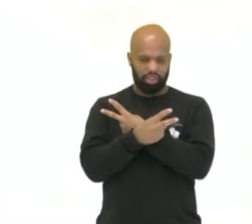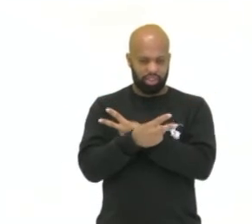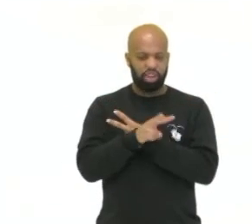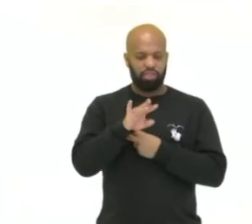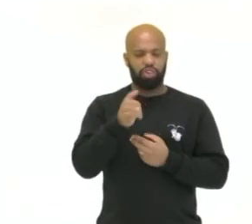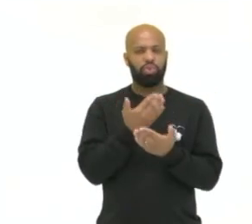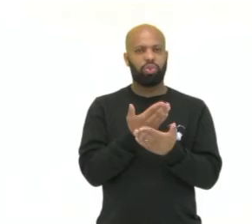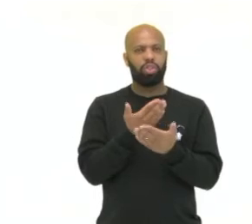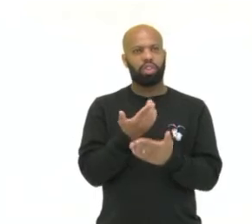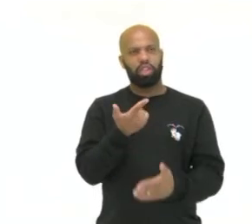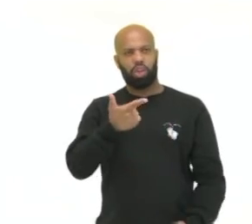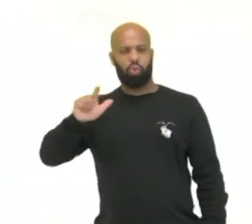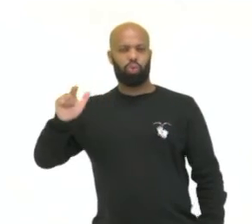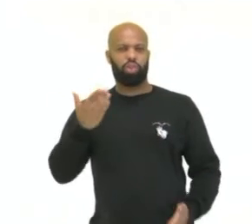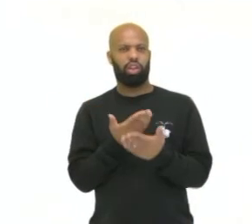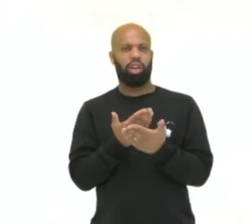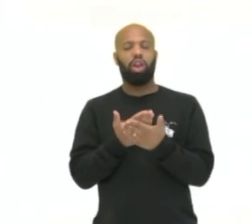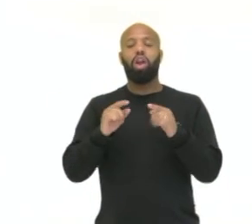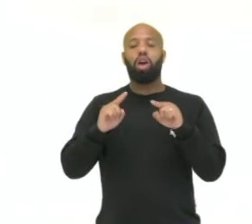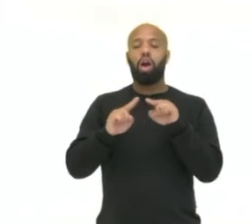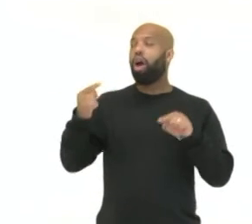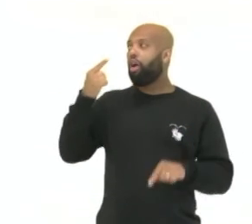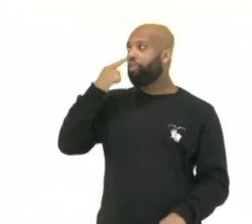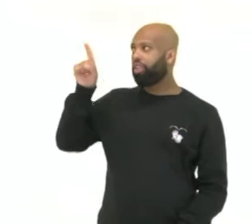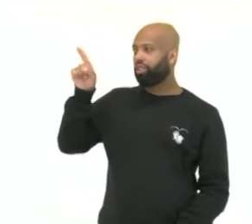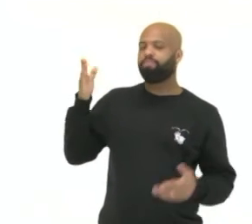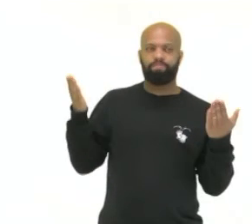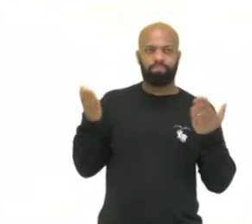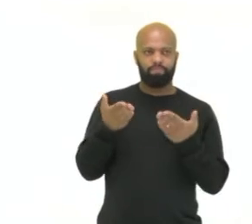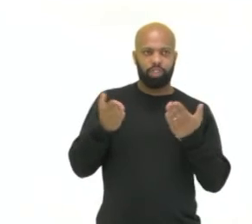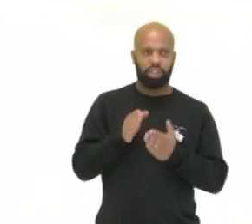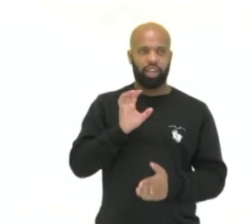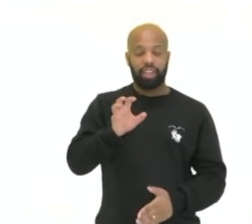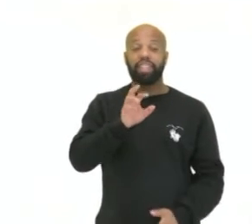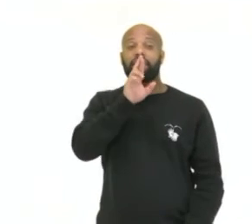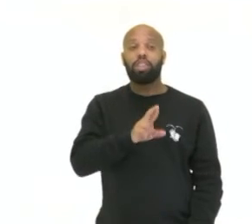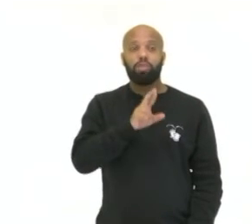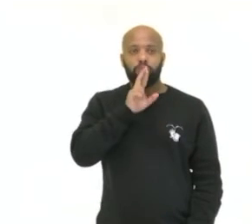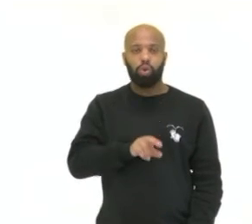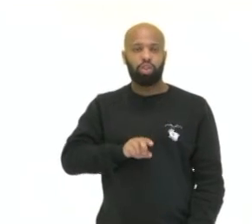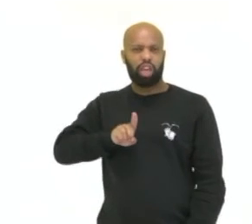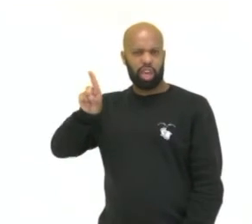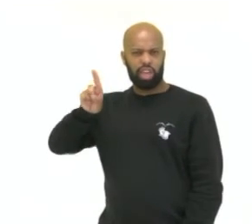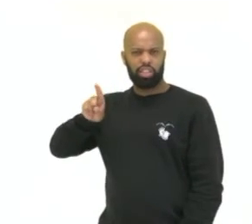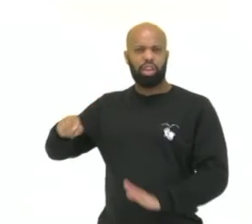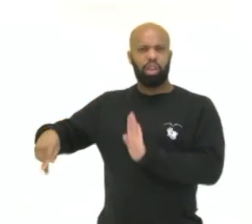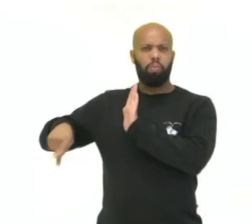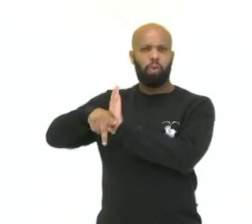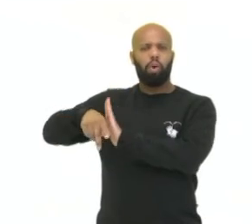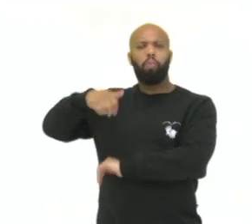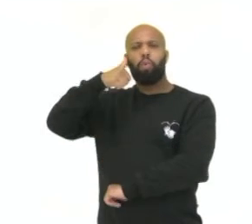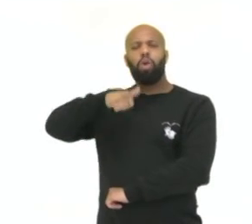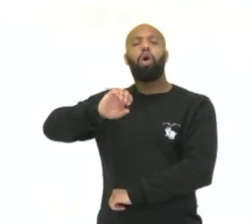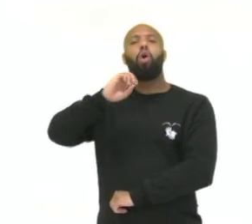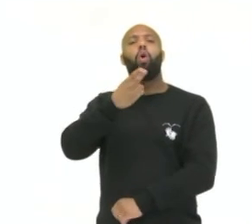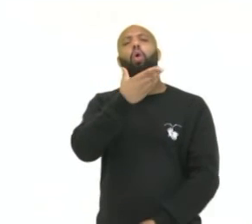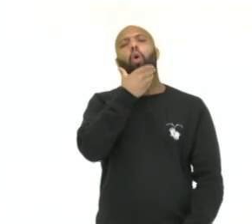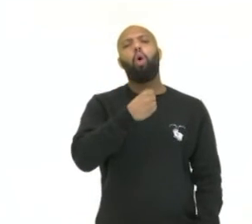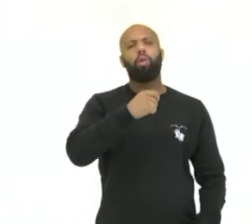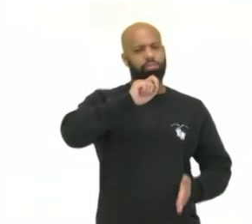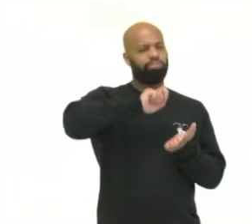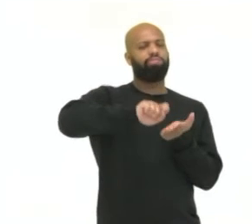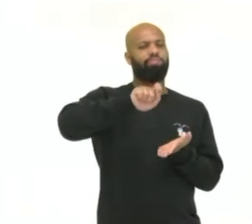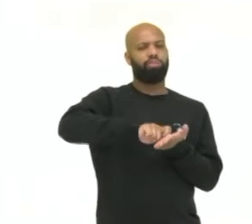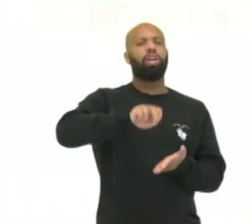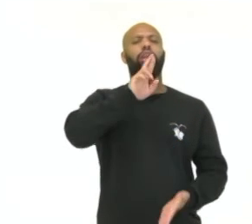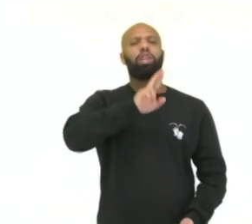pode observar aqui os nossos cariótipos. Então, esse cariótipo é de homem ou